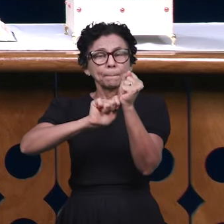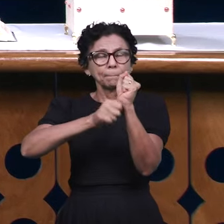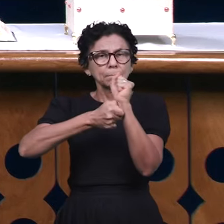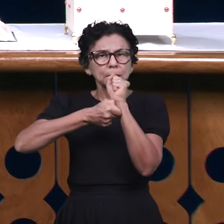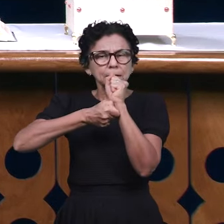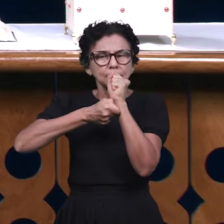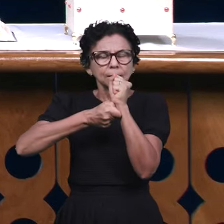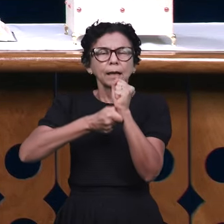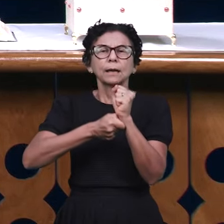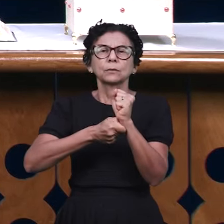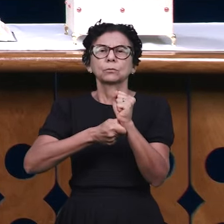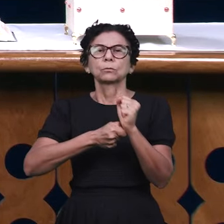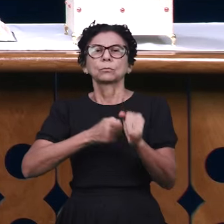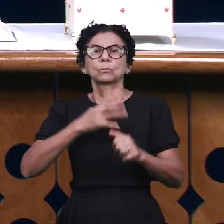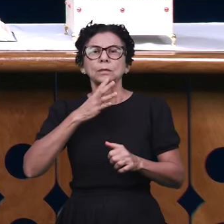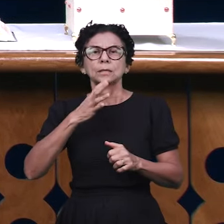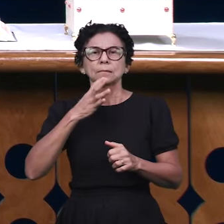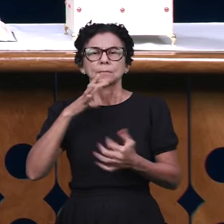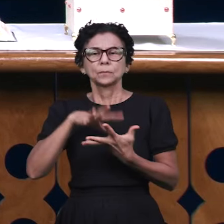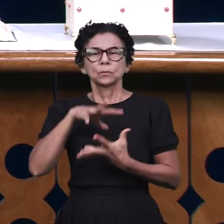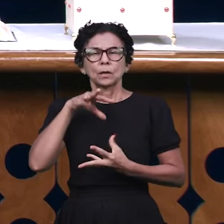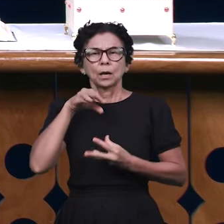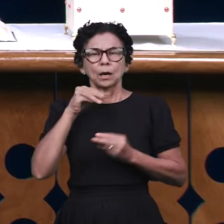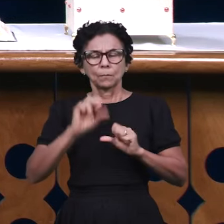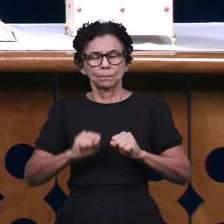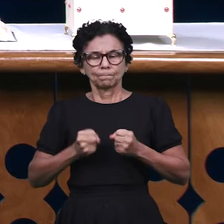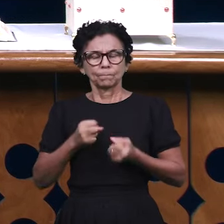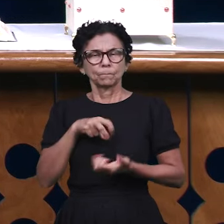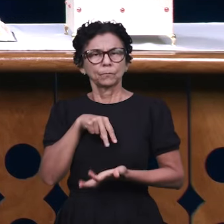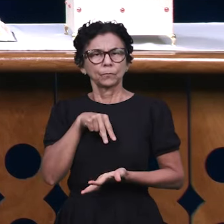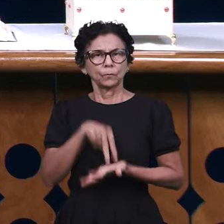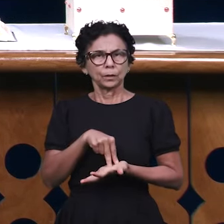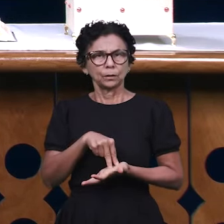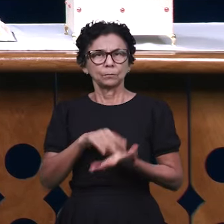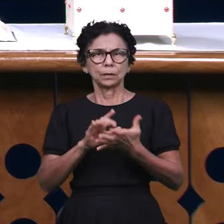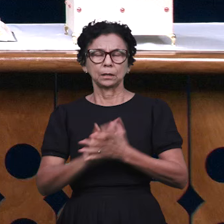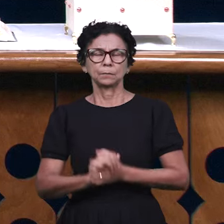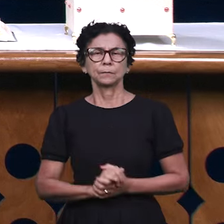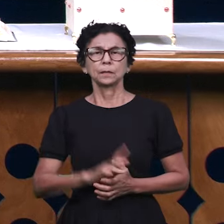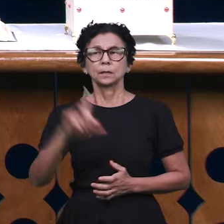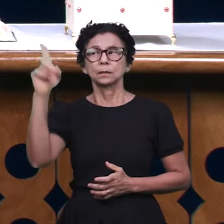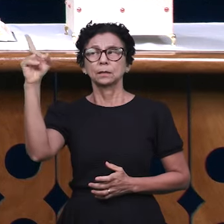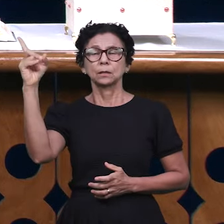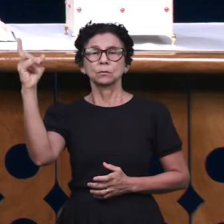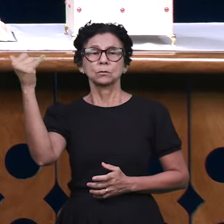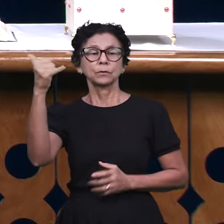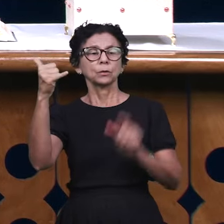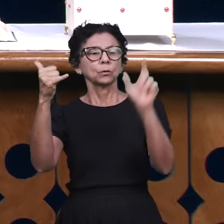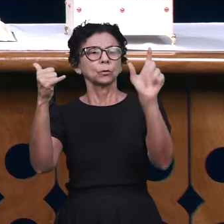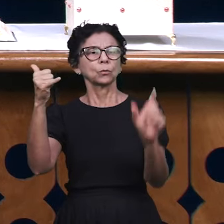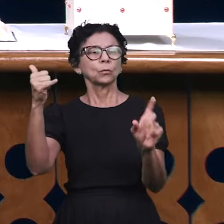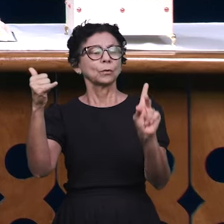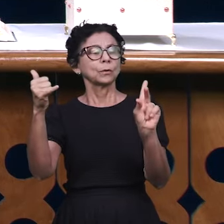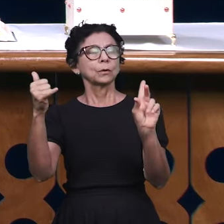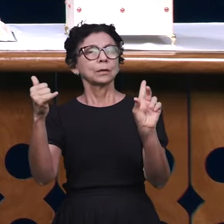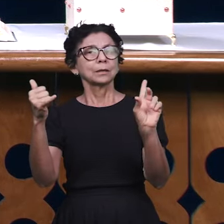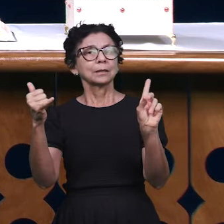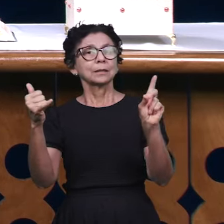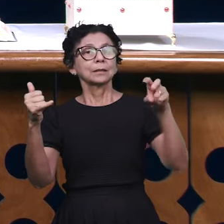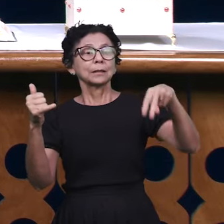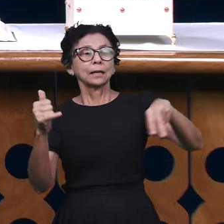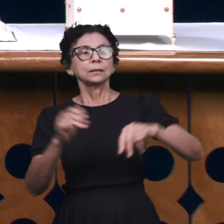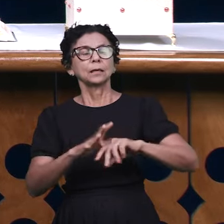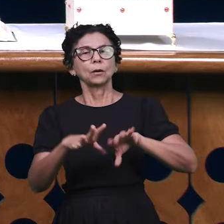que é aquilo que vai alimentar a sua alma. E ele disse: Daniel, vai,